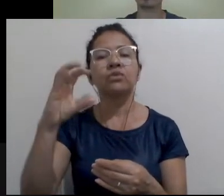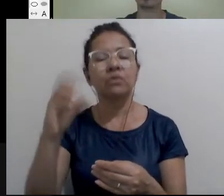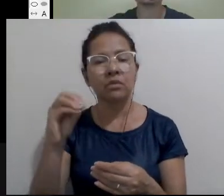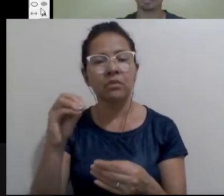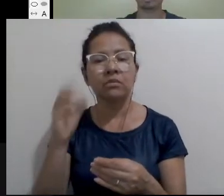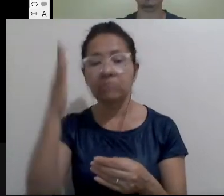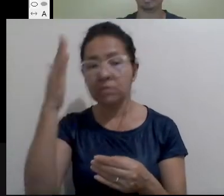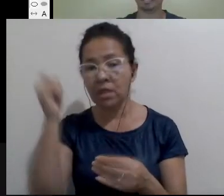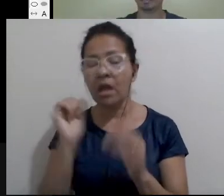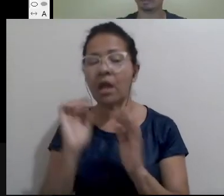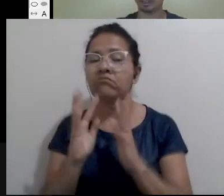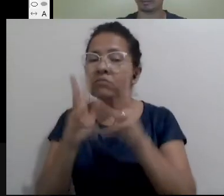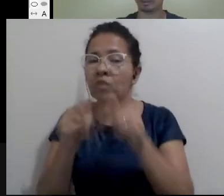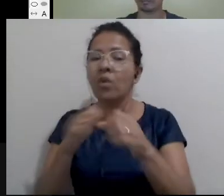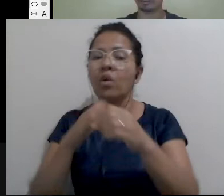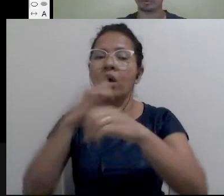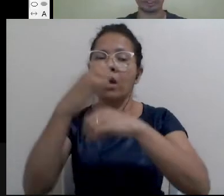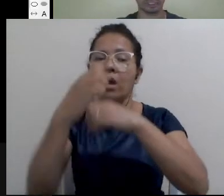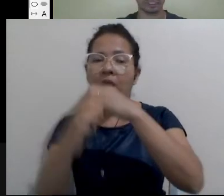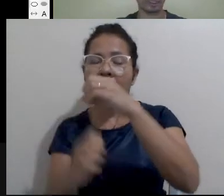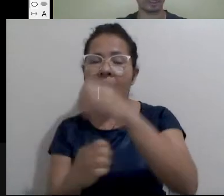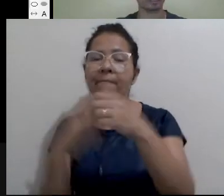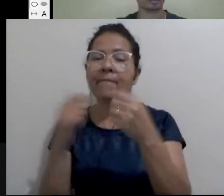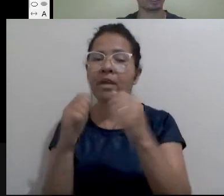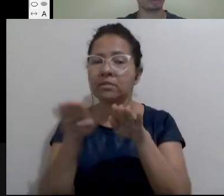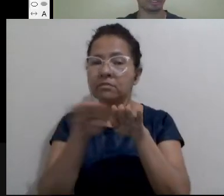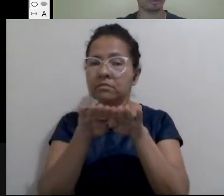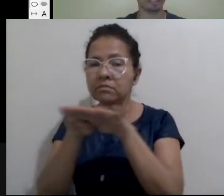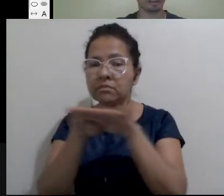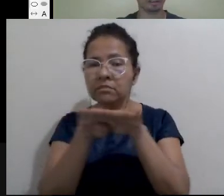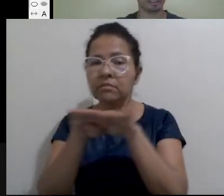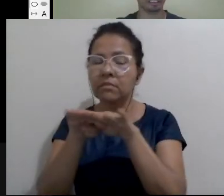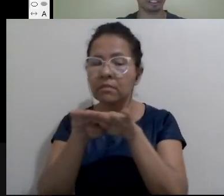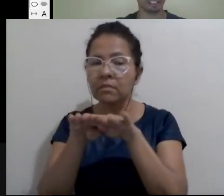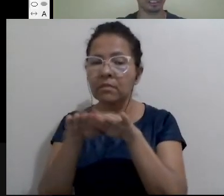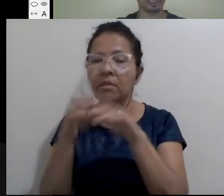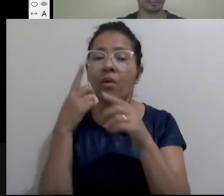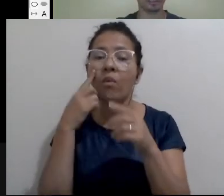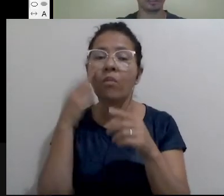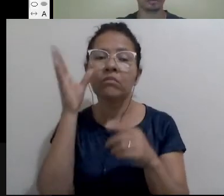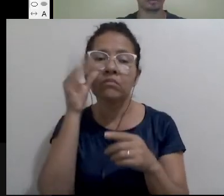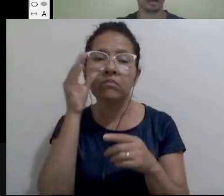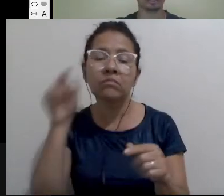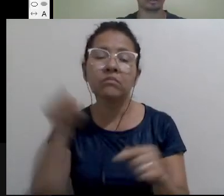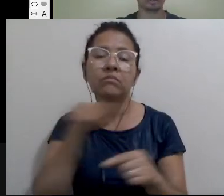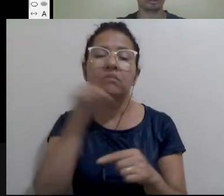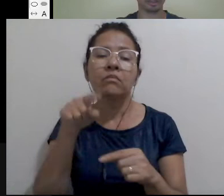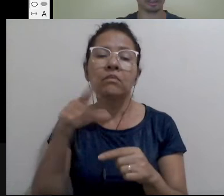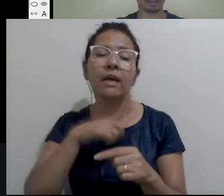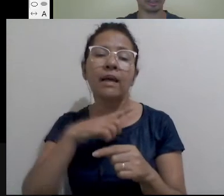elétrons devem estar emparelhados, tá? Que é muito importante. Então, a gente observa aqui, ó, que a gente tem